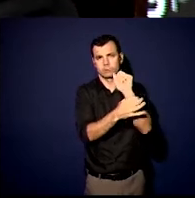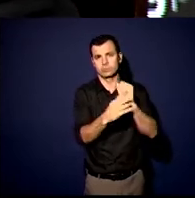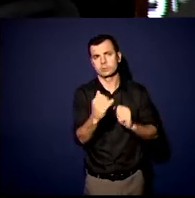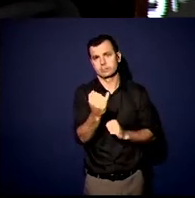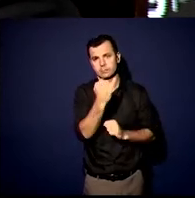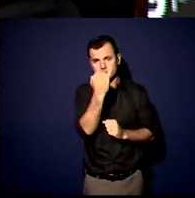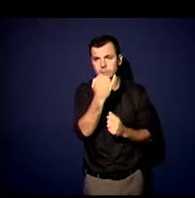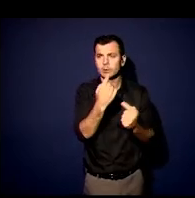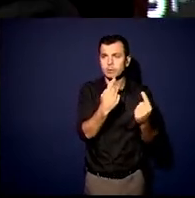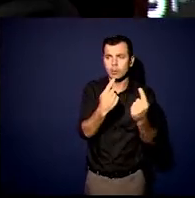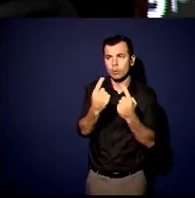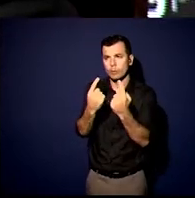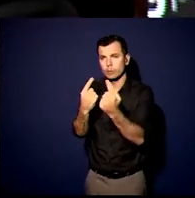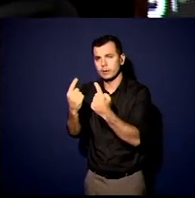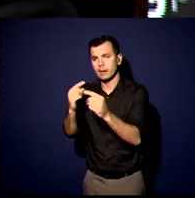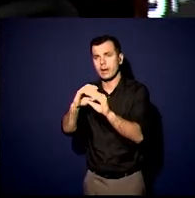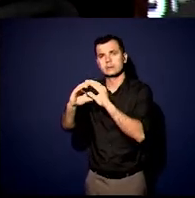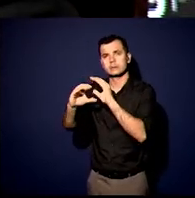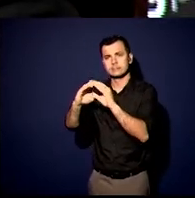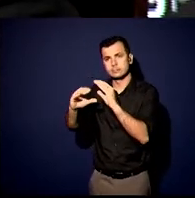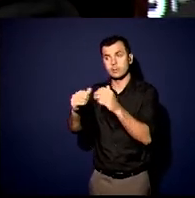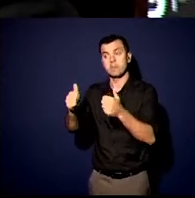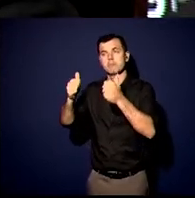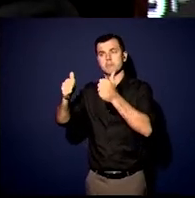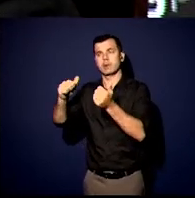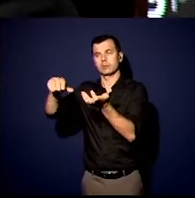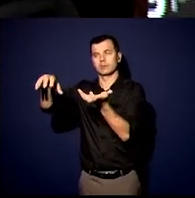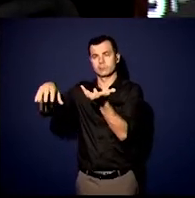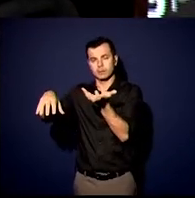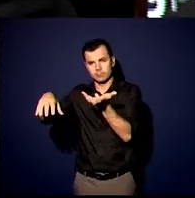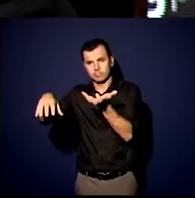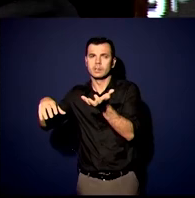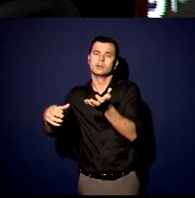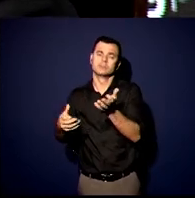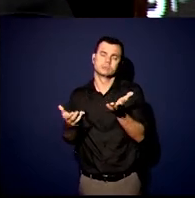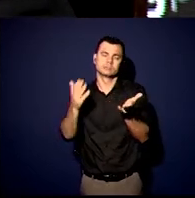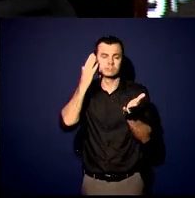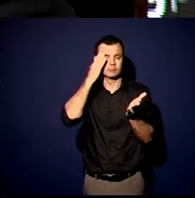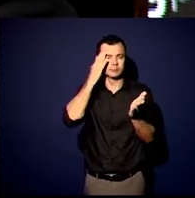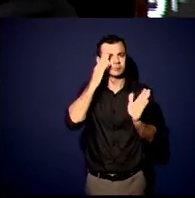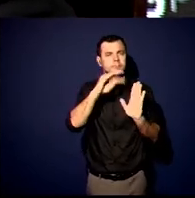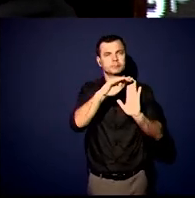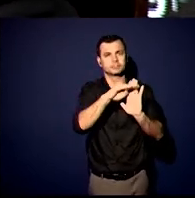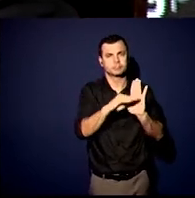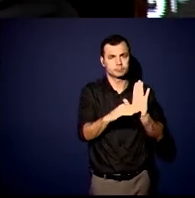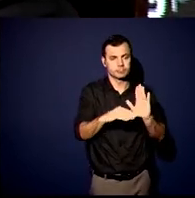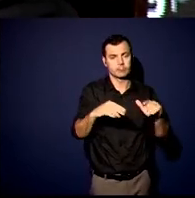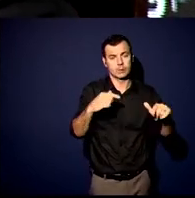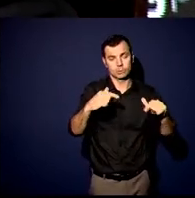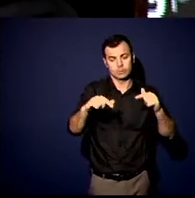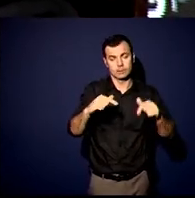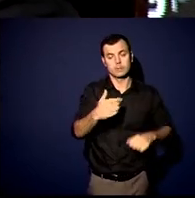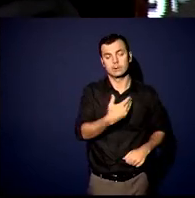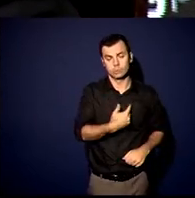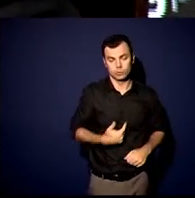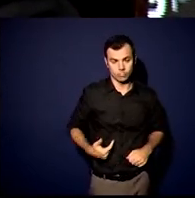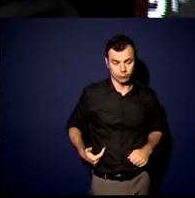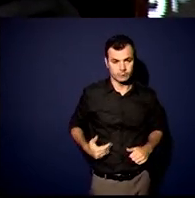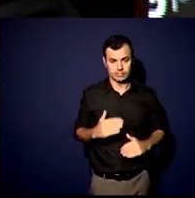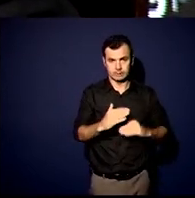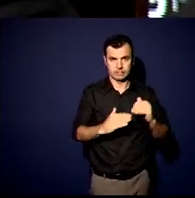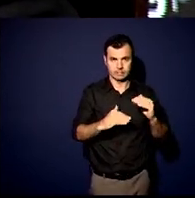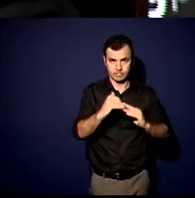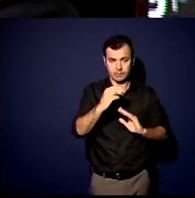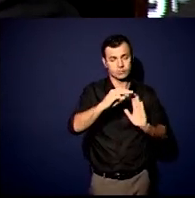interlocução Sadia com Parlamento exatamente a partir dessa premissa de que o modelo de tripartição funcional do estado que nós praticamos é